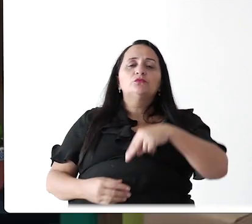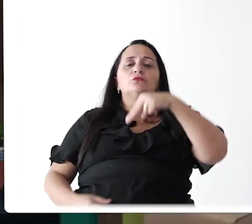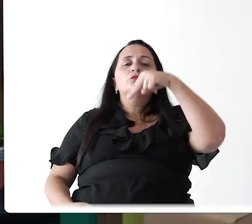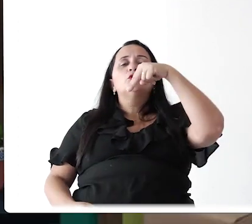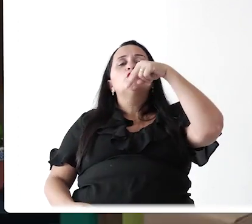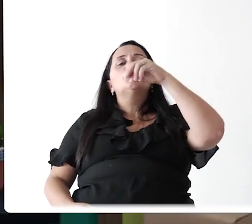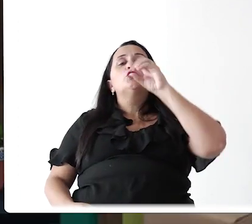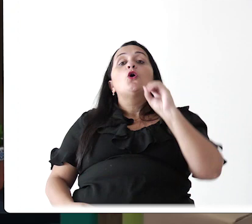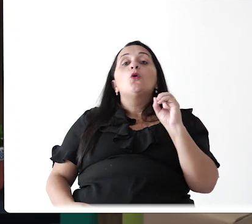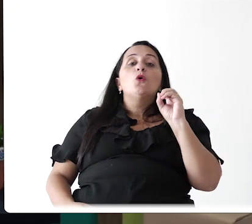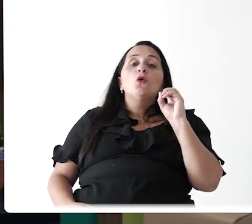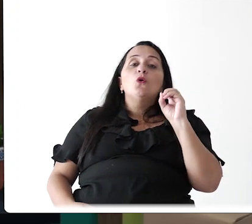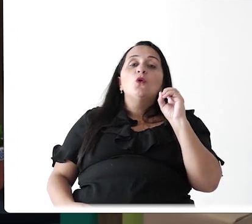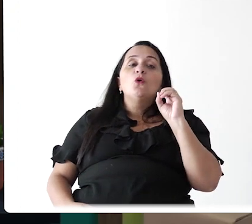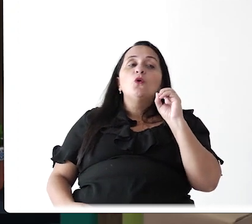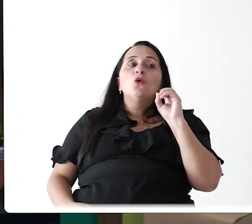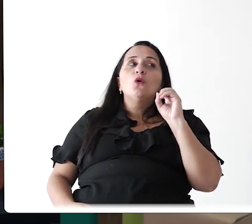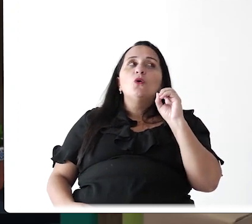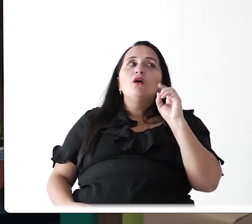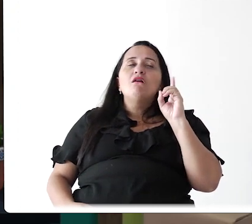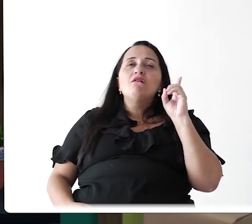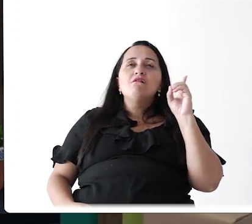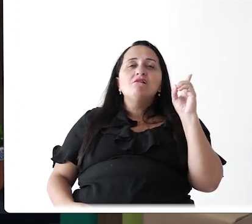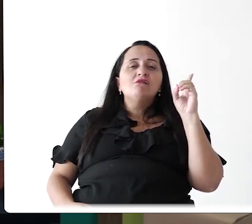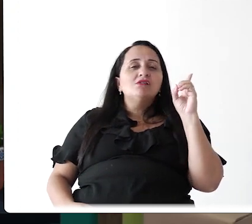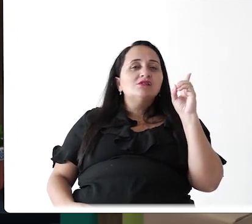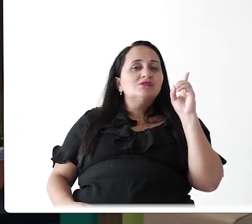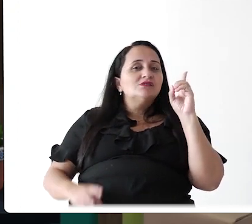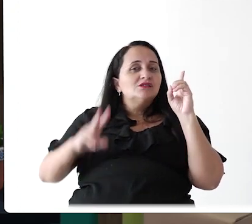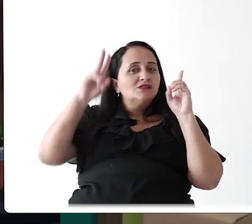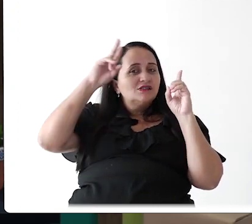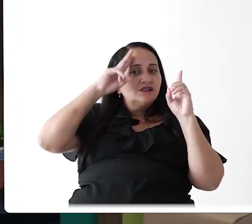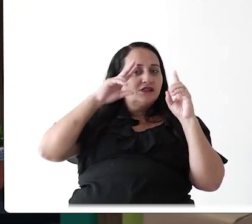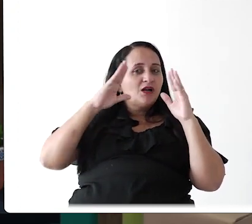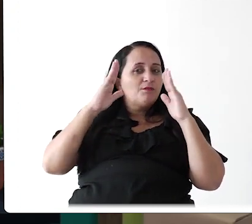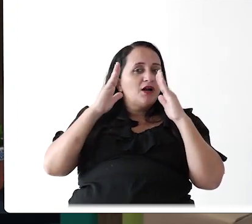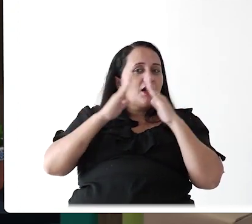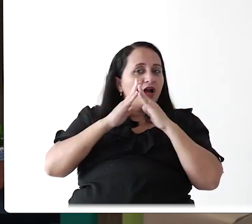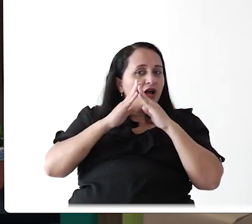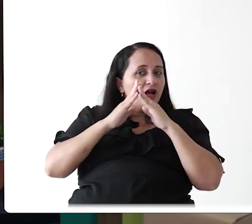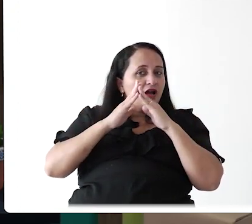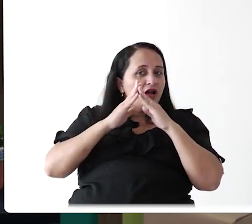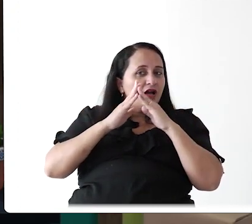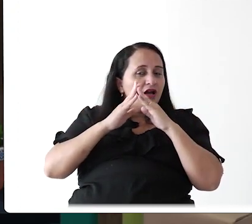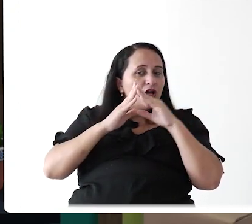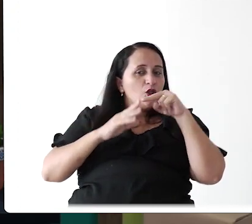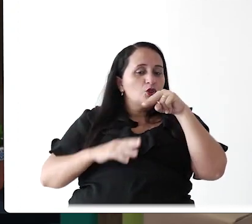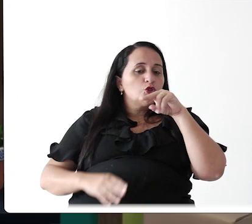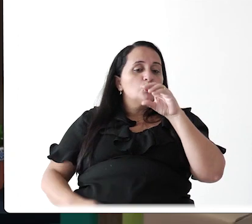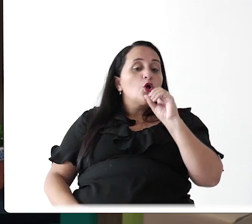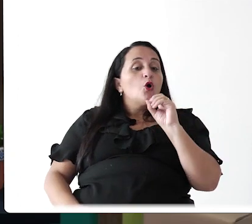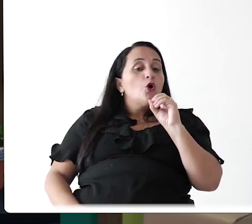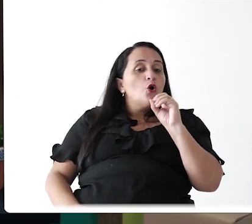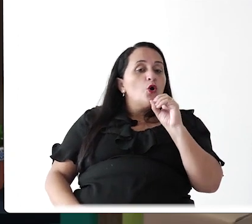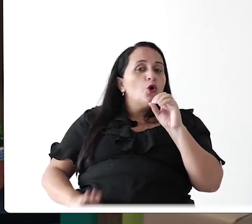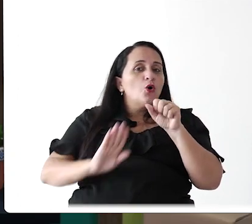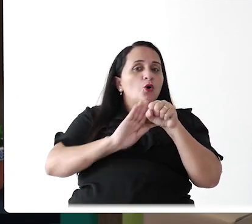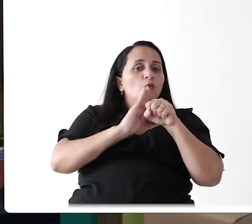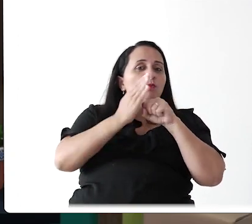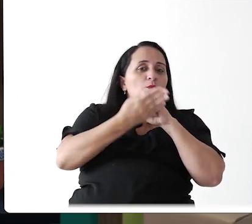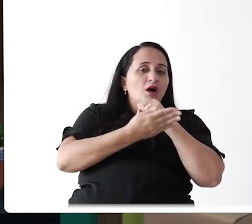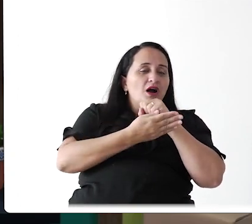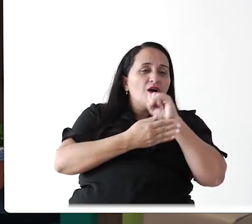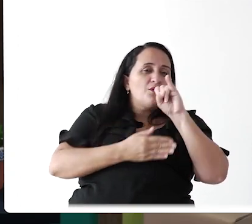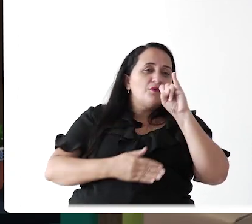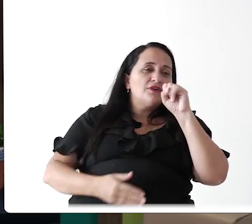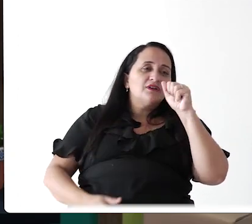no quintal. Igual a casa de Luiz no bairro do IAPI, né?